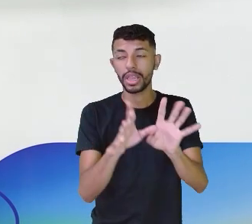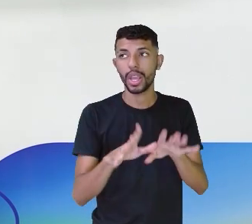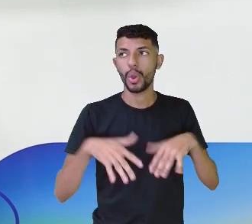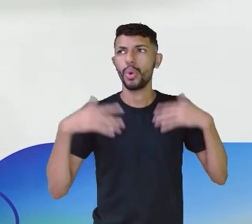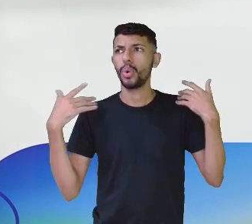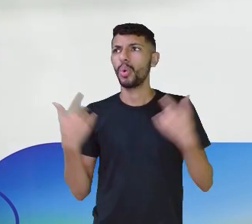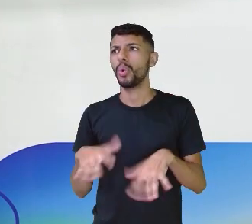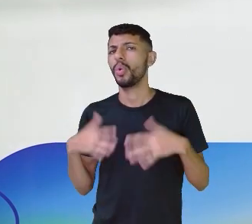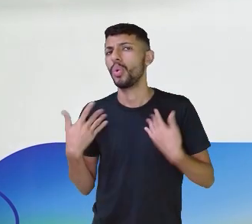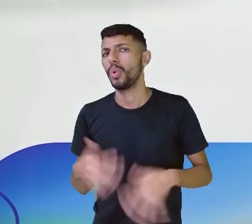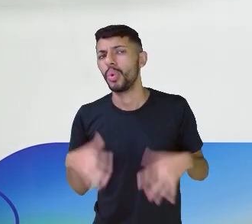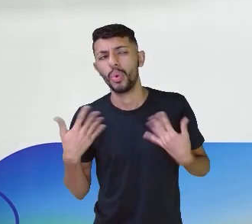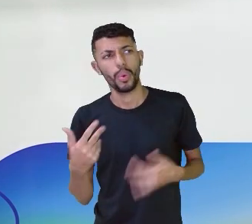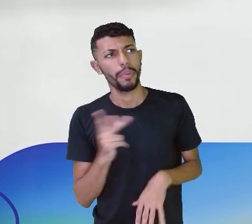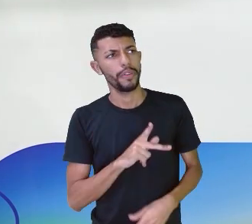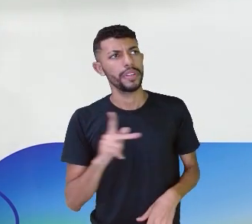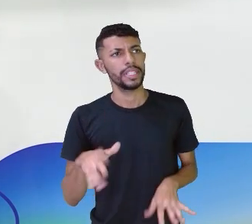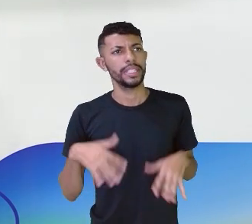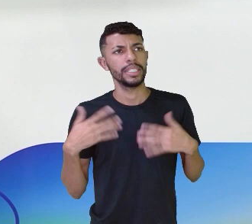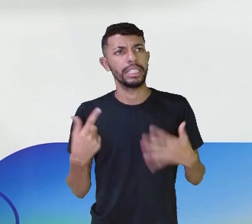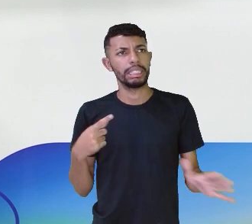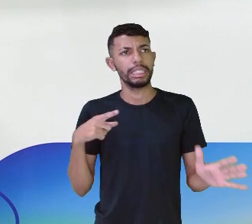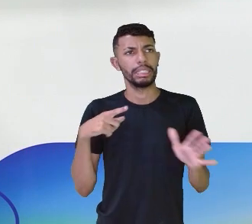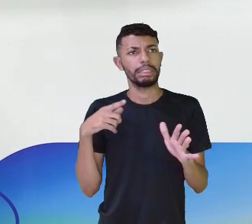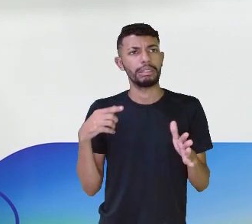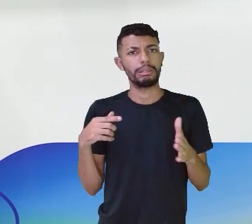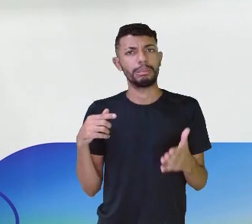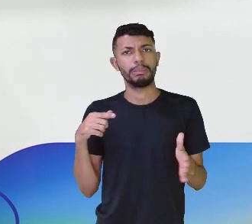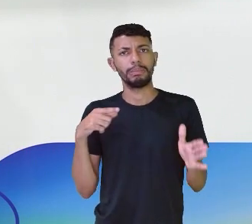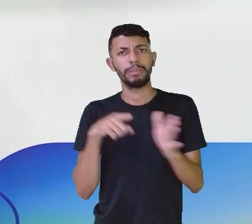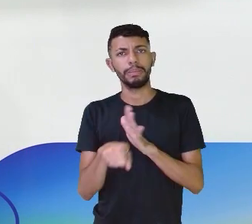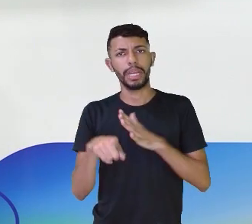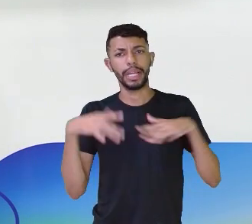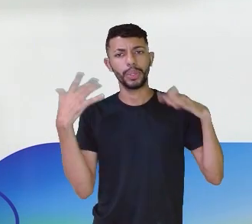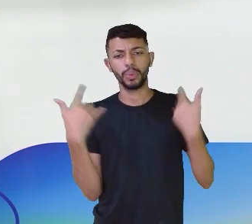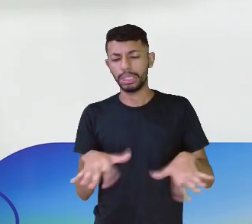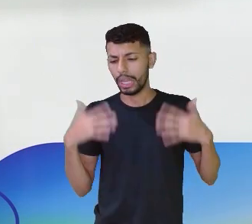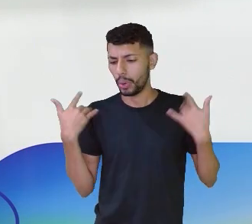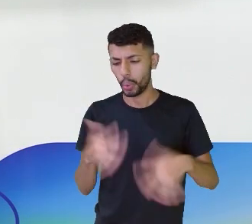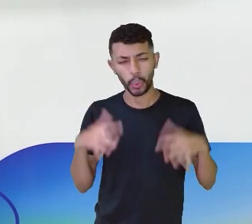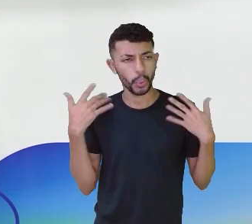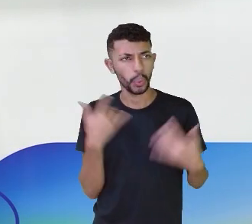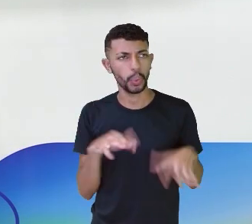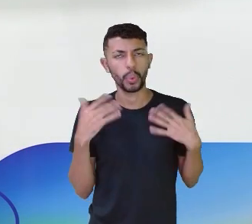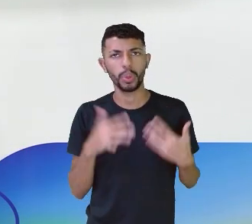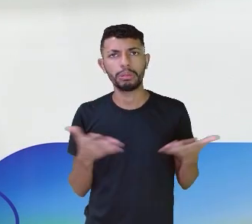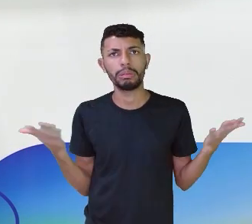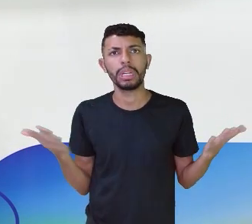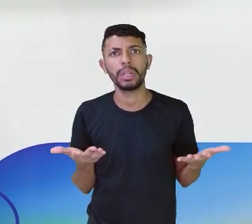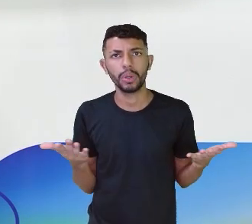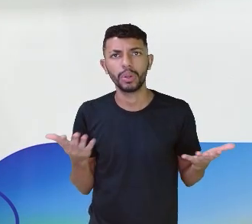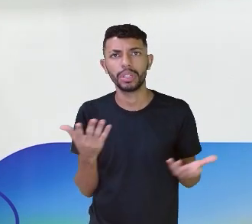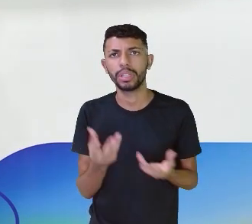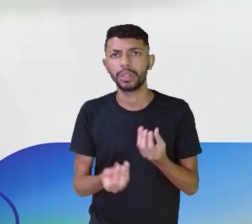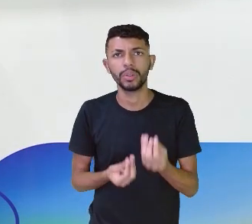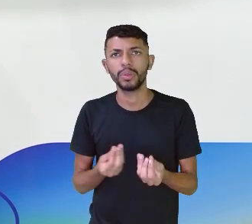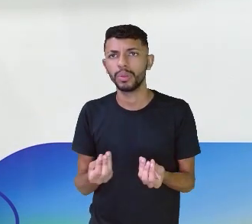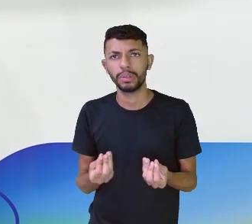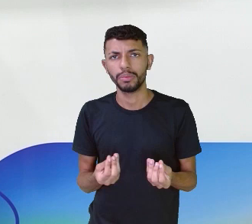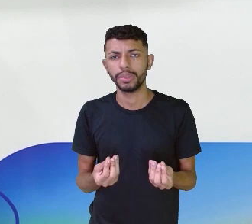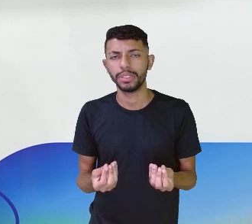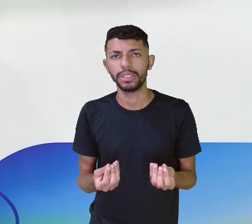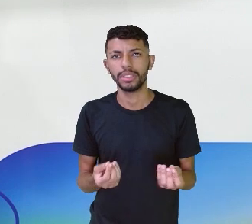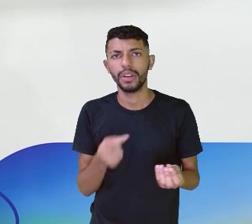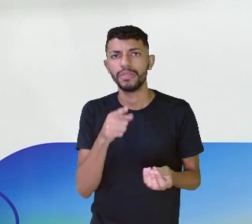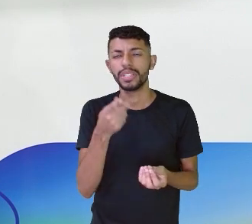Eita, professora, que pegadinha a senhora fez com a gente. E agora? A senhora